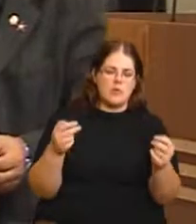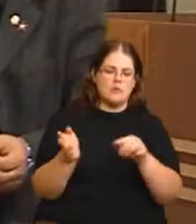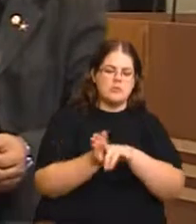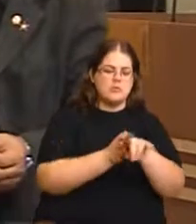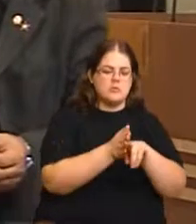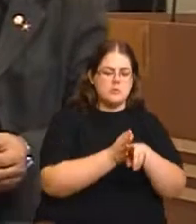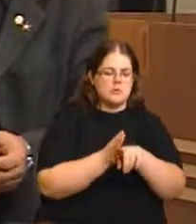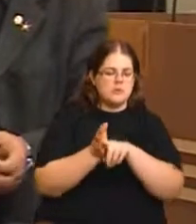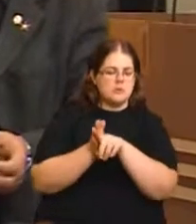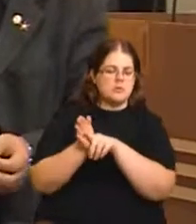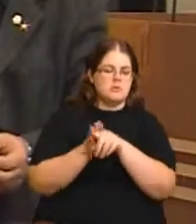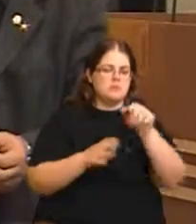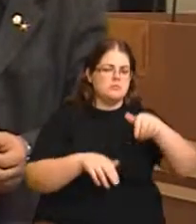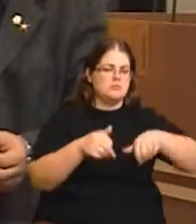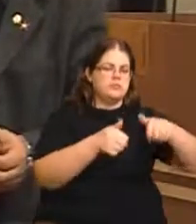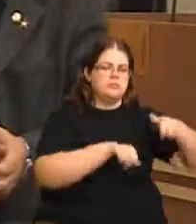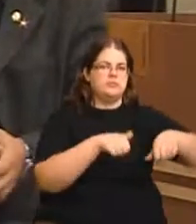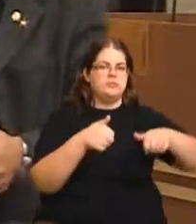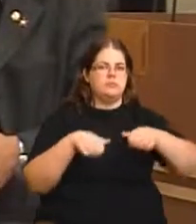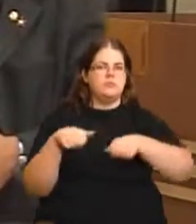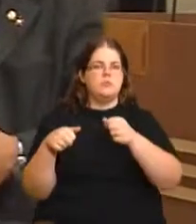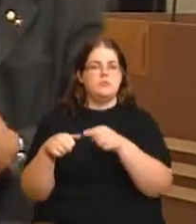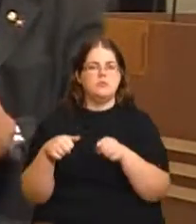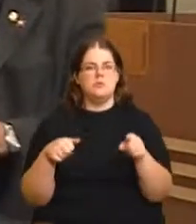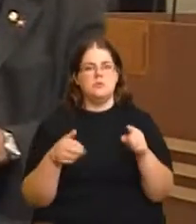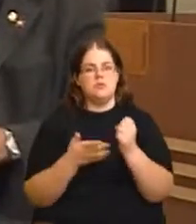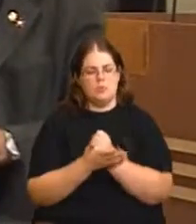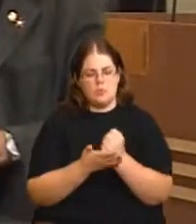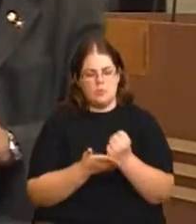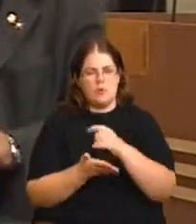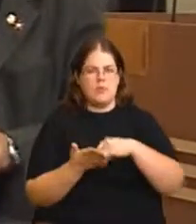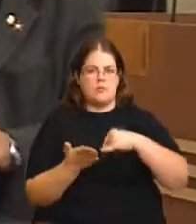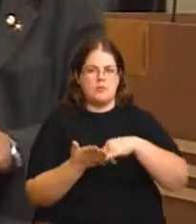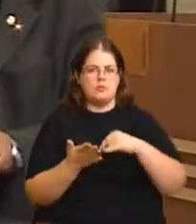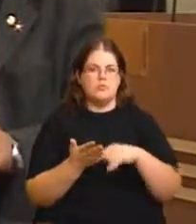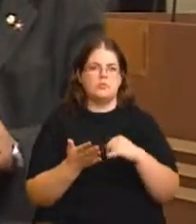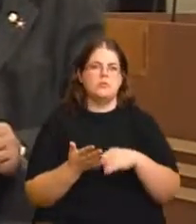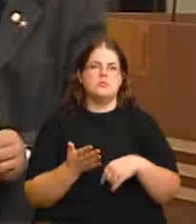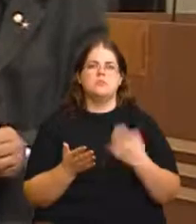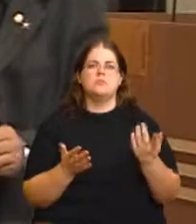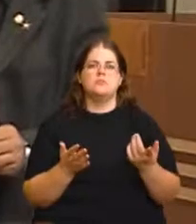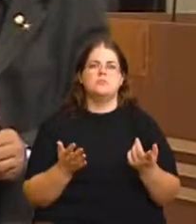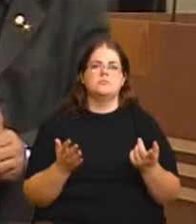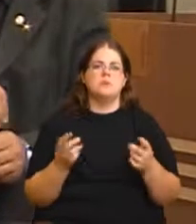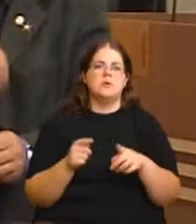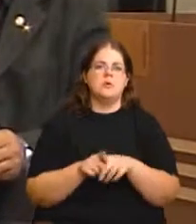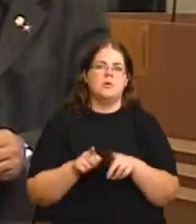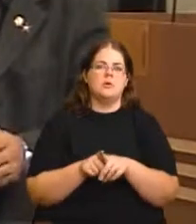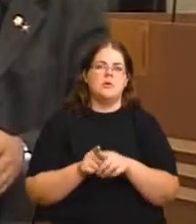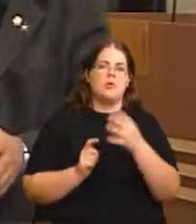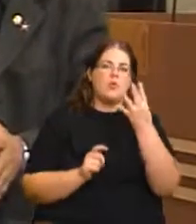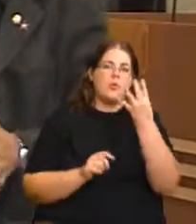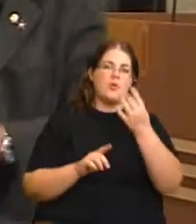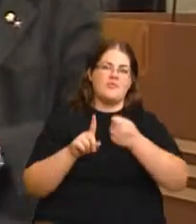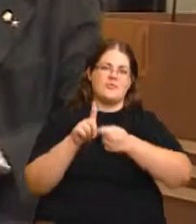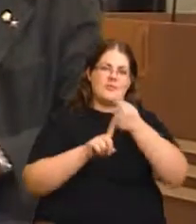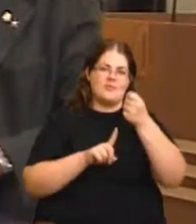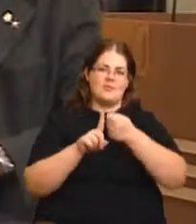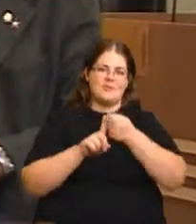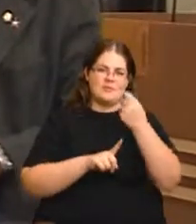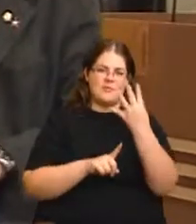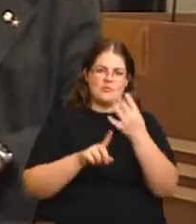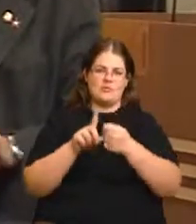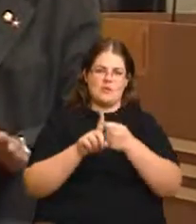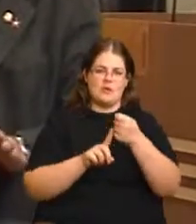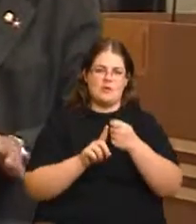averiguações, colher depoimento, ver os documentos, 120 dias, se precisar prorroga por mais 60